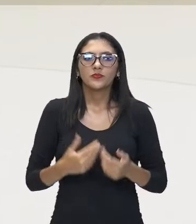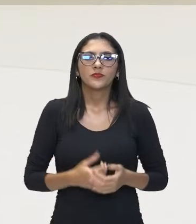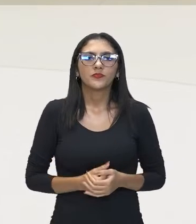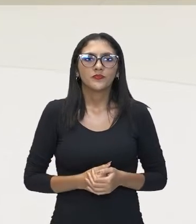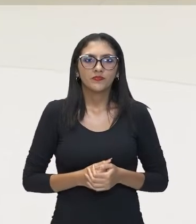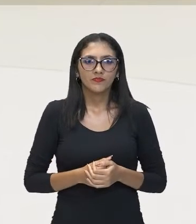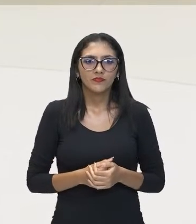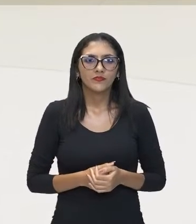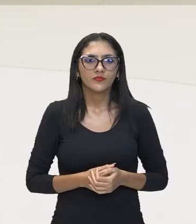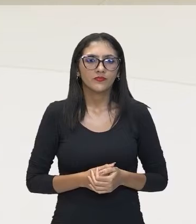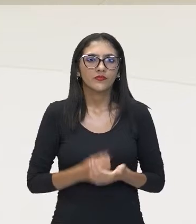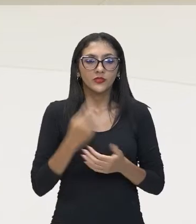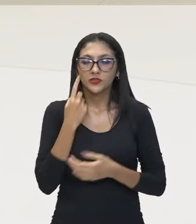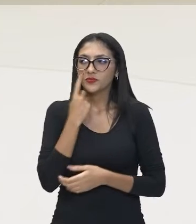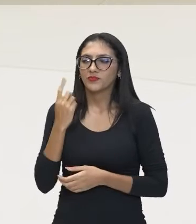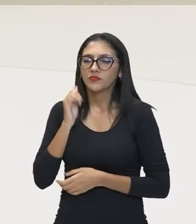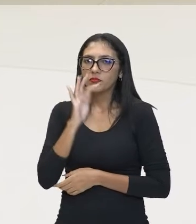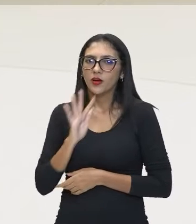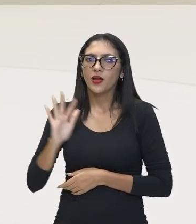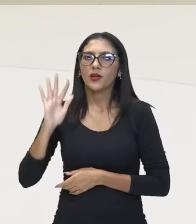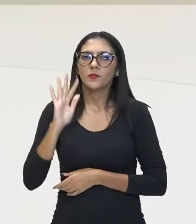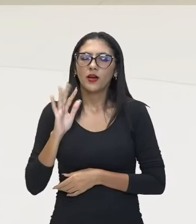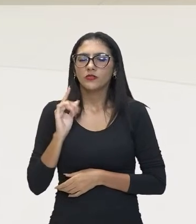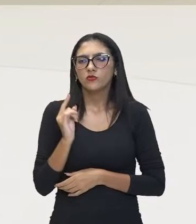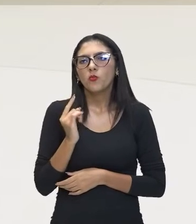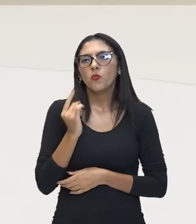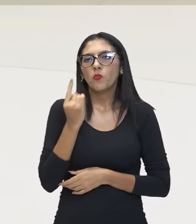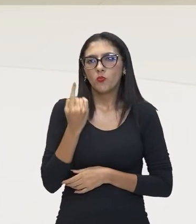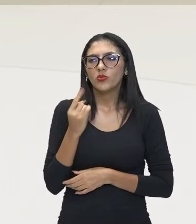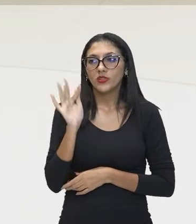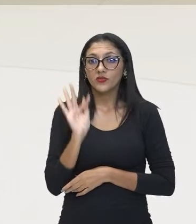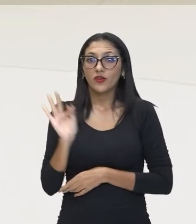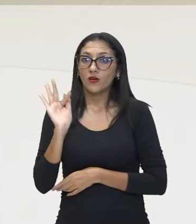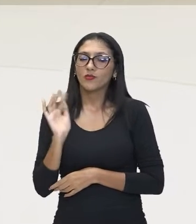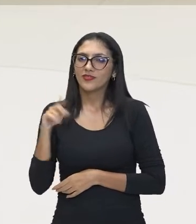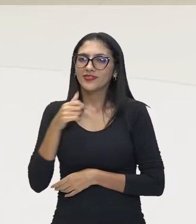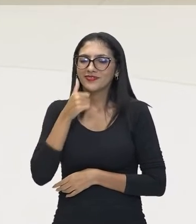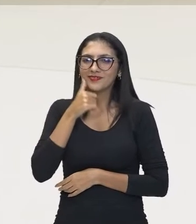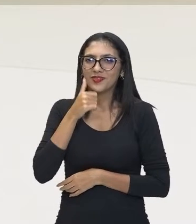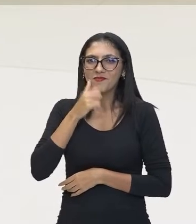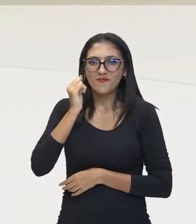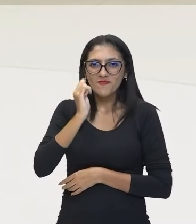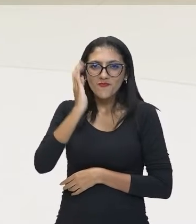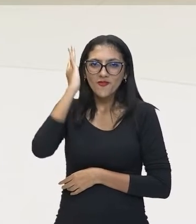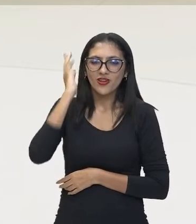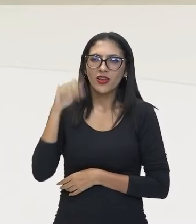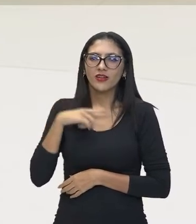uma imagem, né, da universidade, uma das universidades em que a Marie trabalhou.